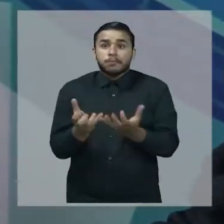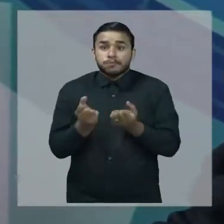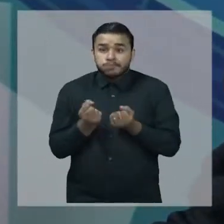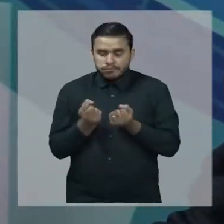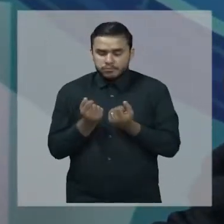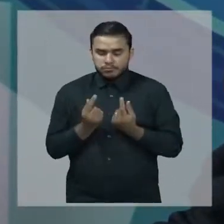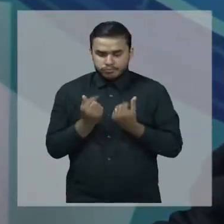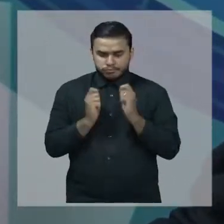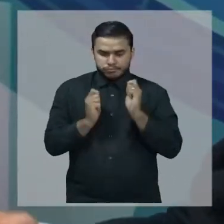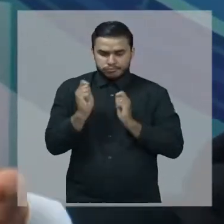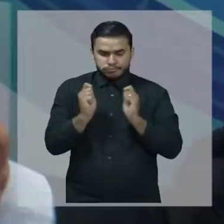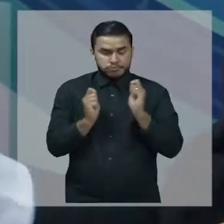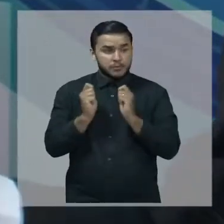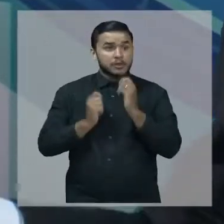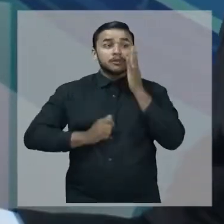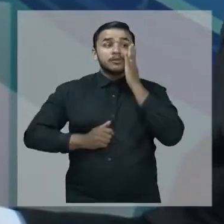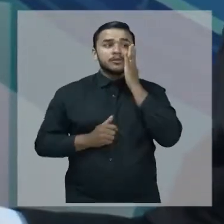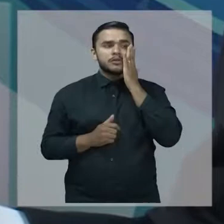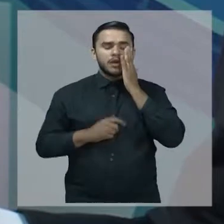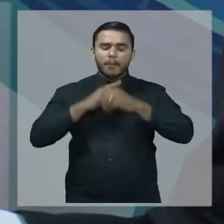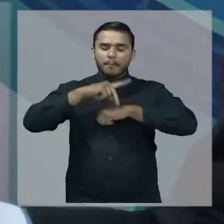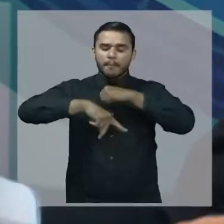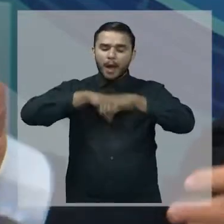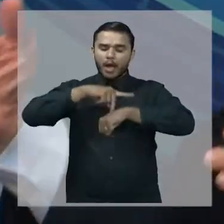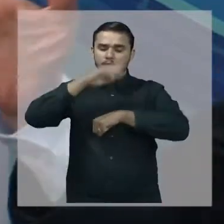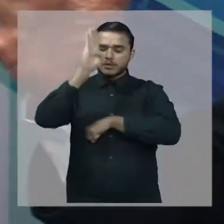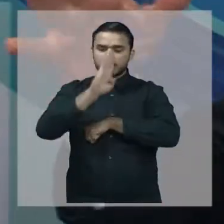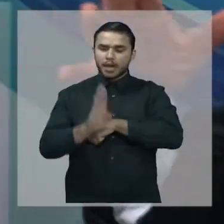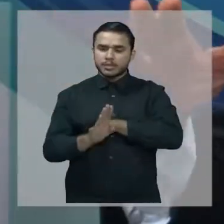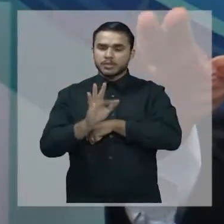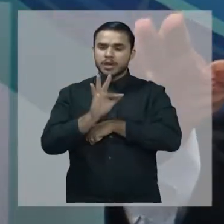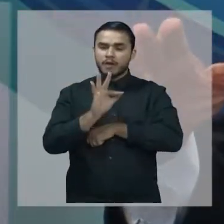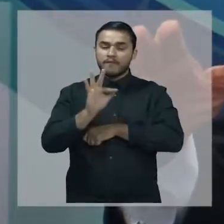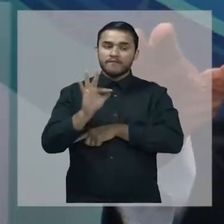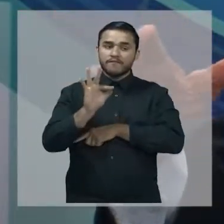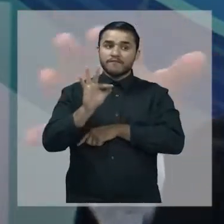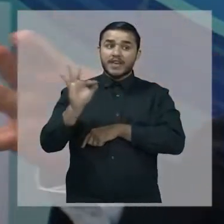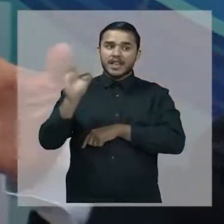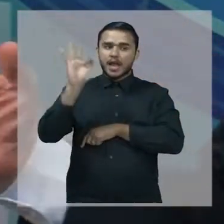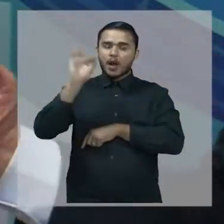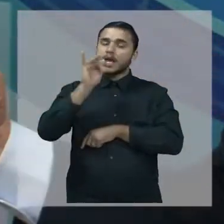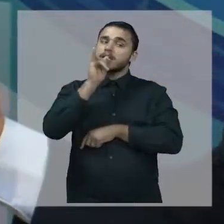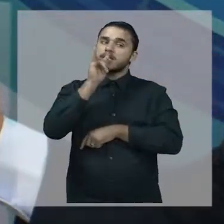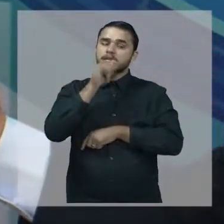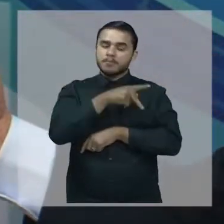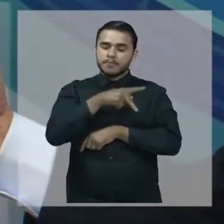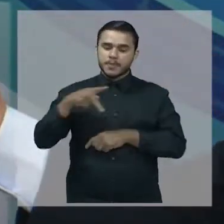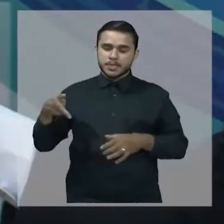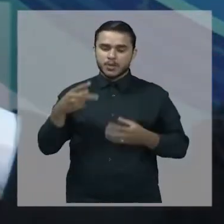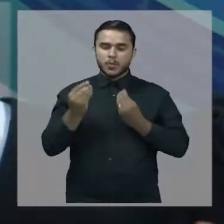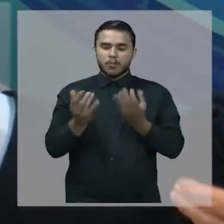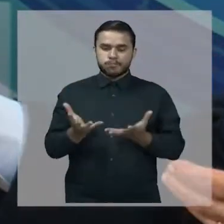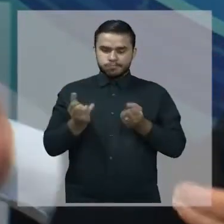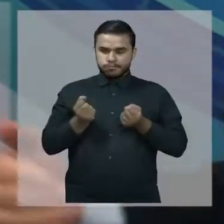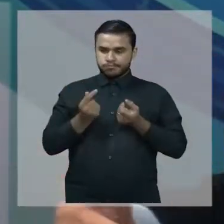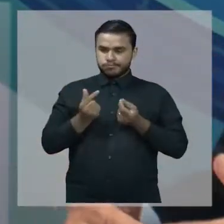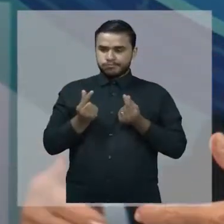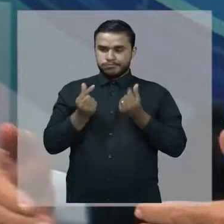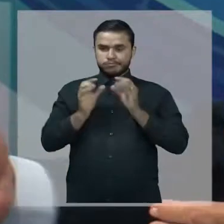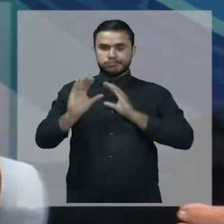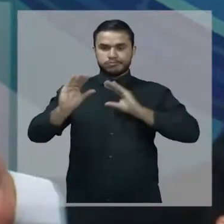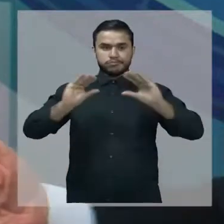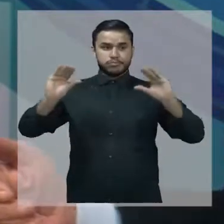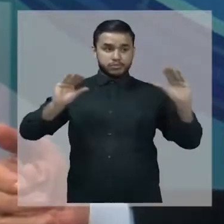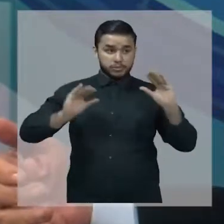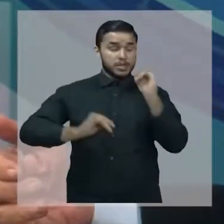que favorece esse modelo ao modelo político, onde, trazendo para